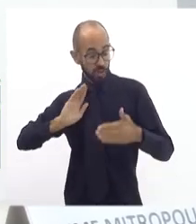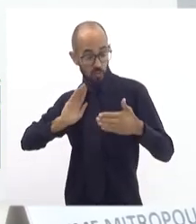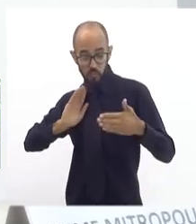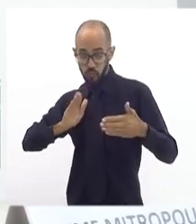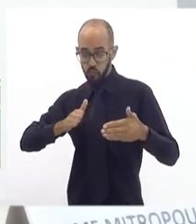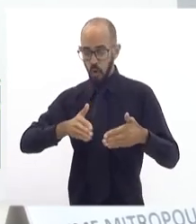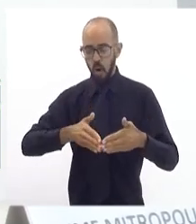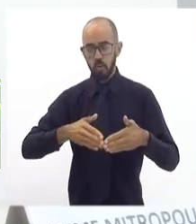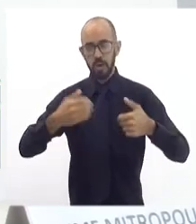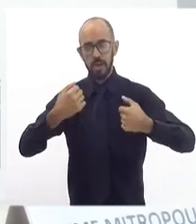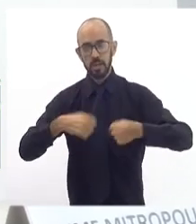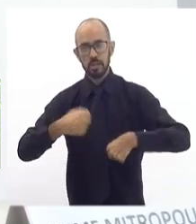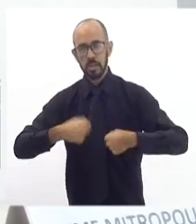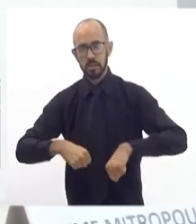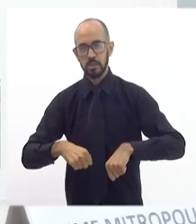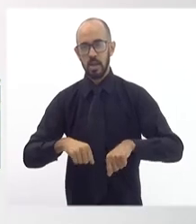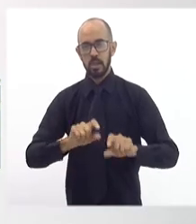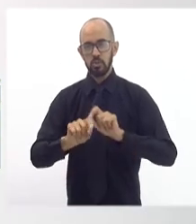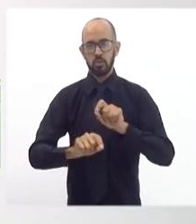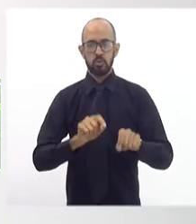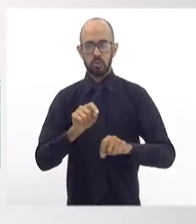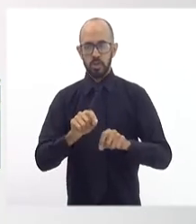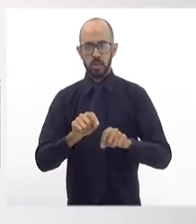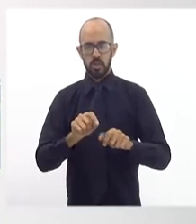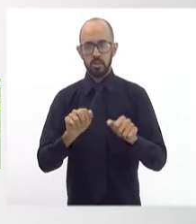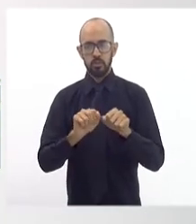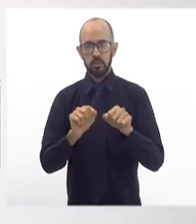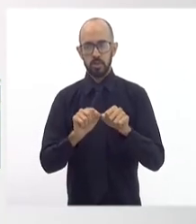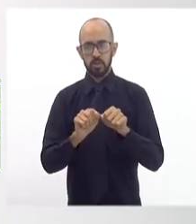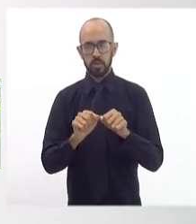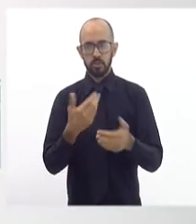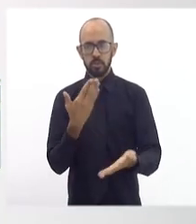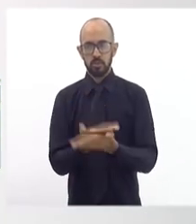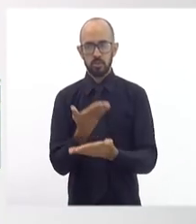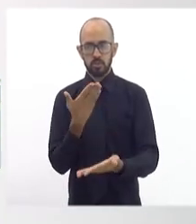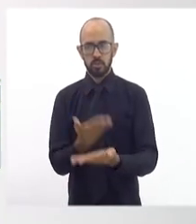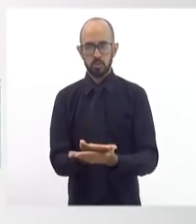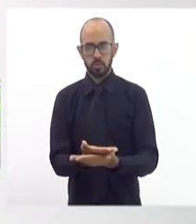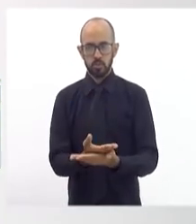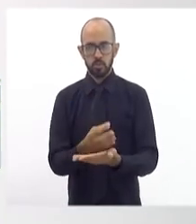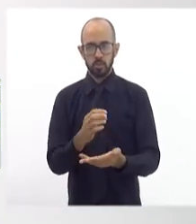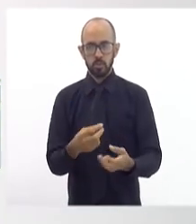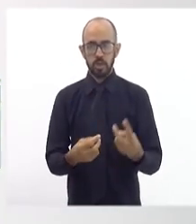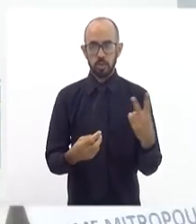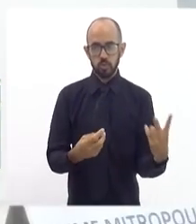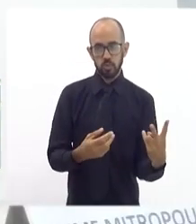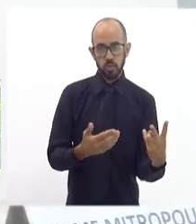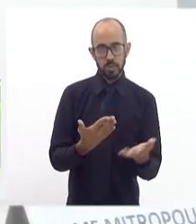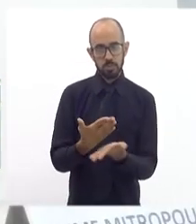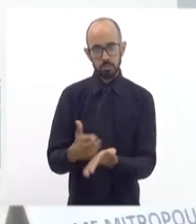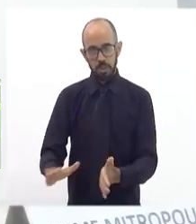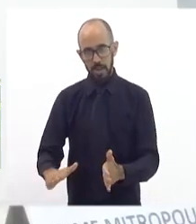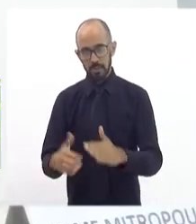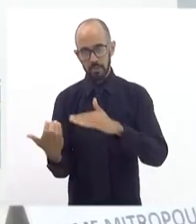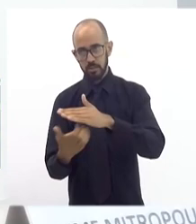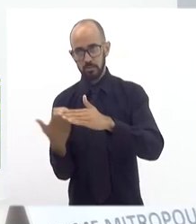Na necessidade de fazer um estudo das duas partes do empreendimento que são atreladas se ele não